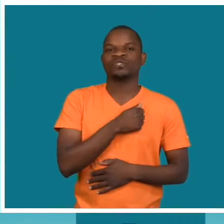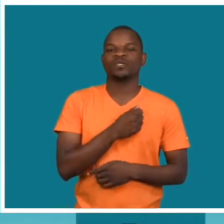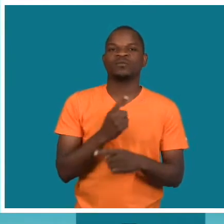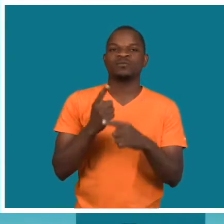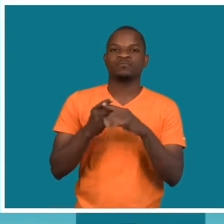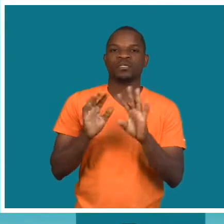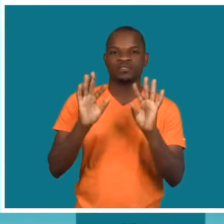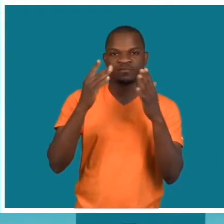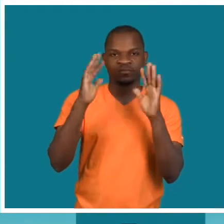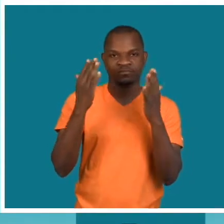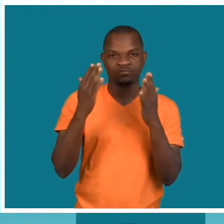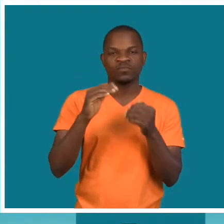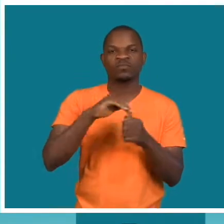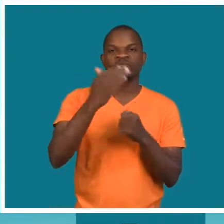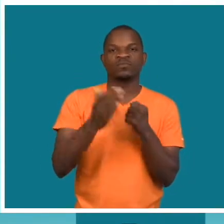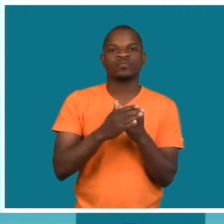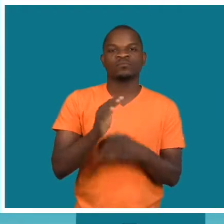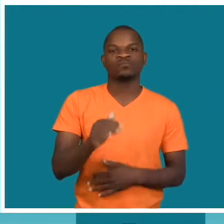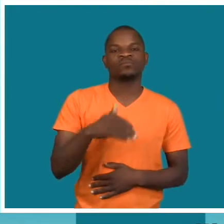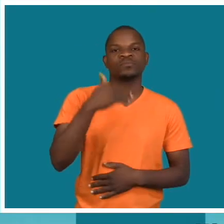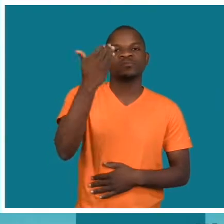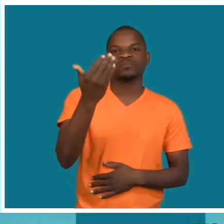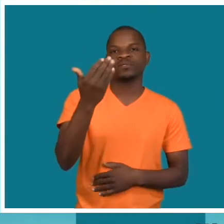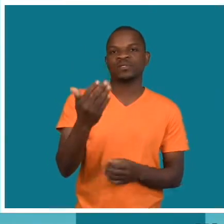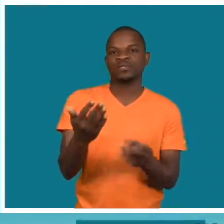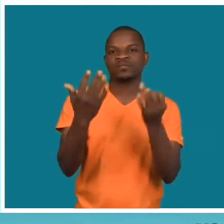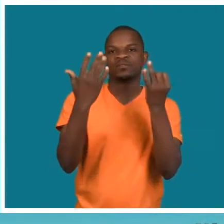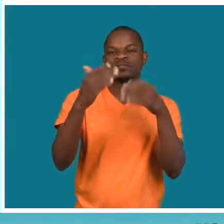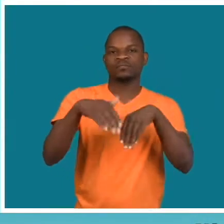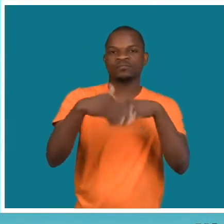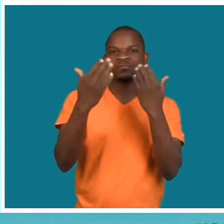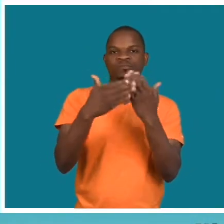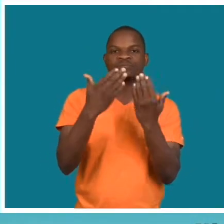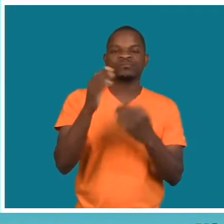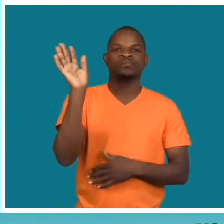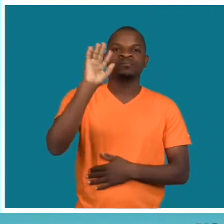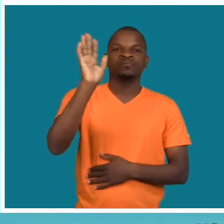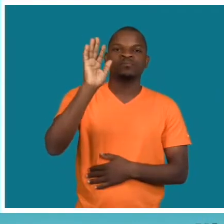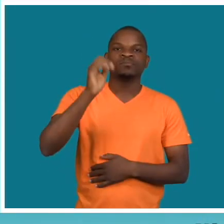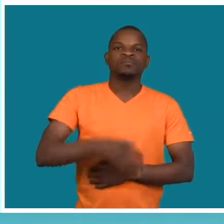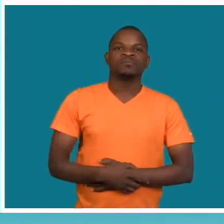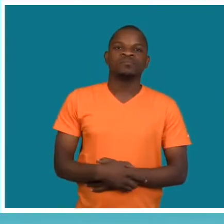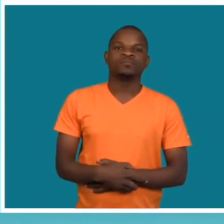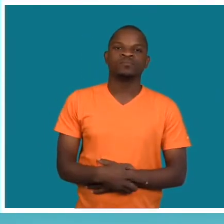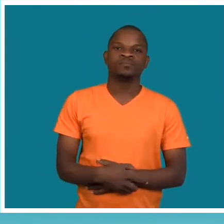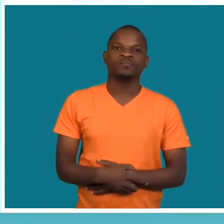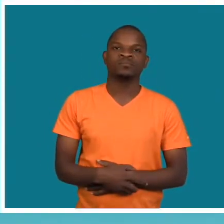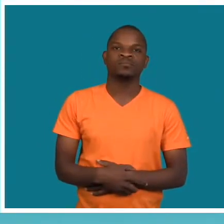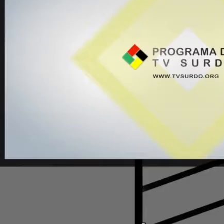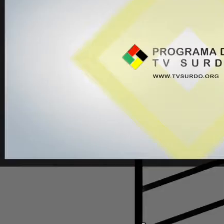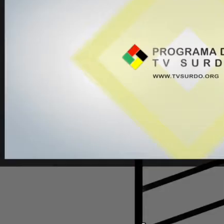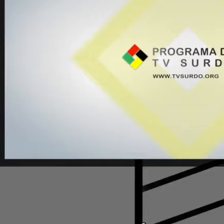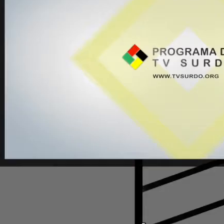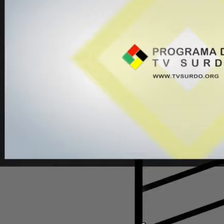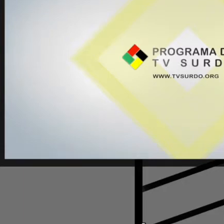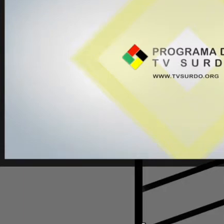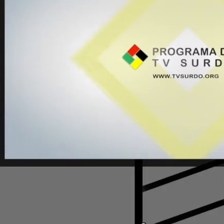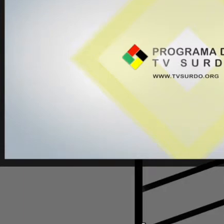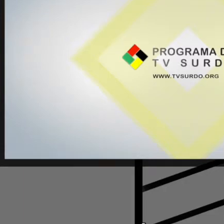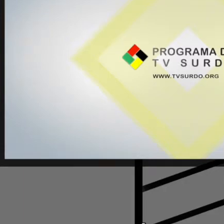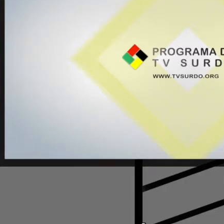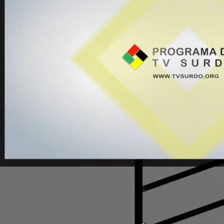república, no caso desta edição, e nós voltamos daqui a sete dias. Até lá. Agora,